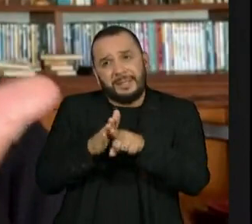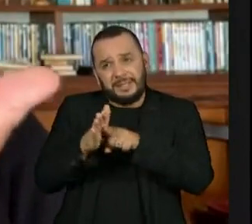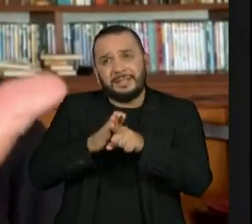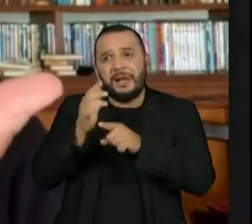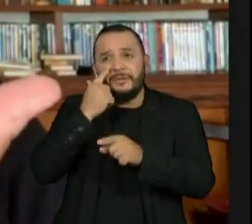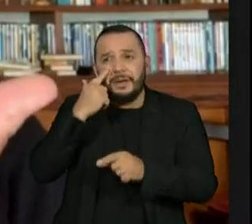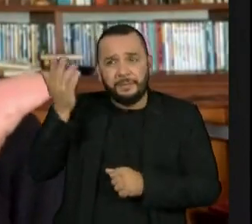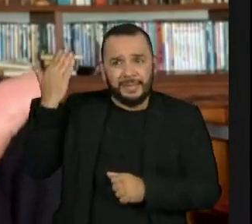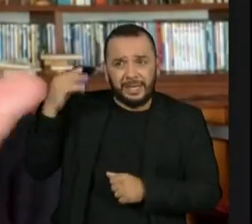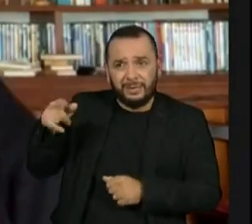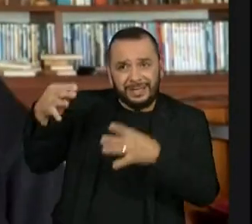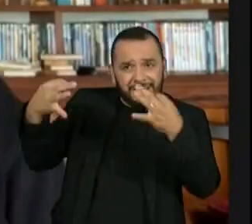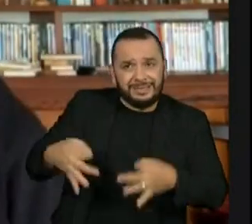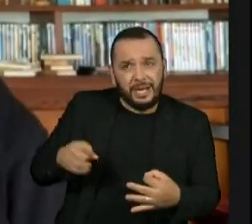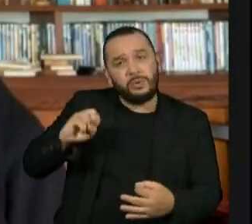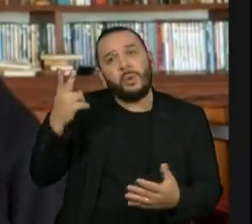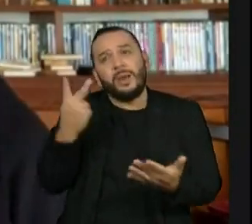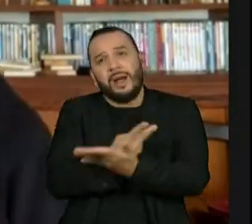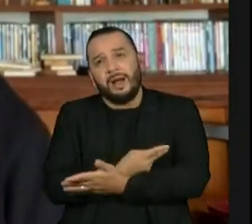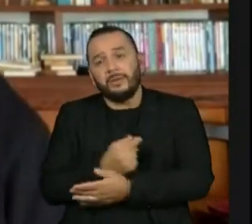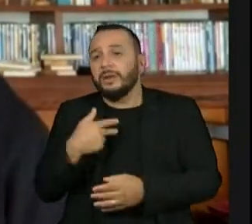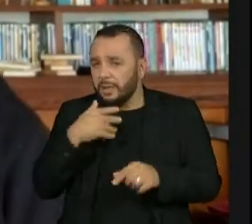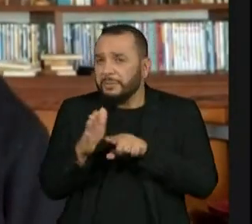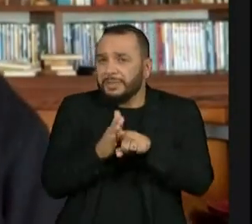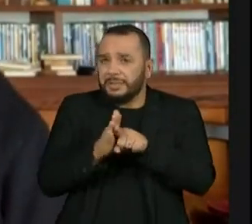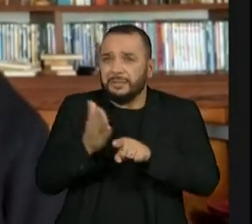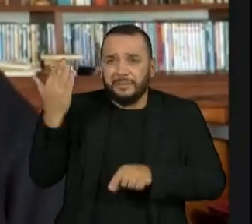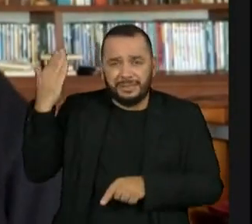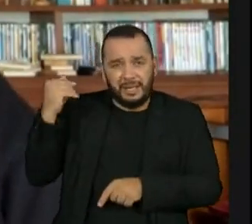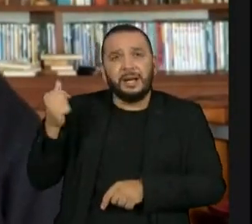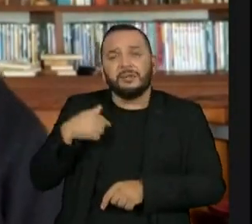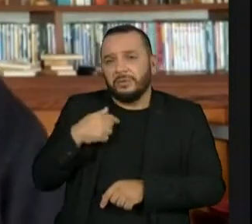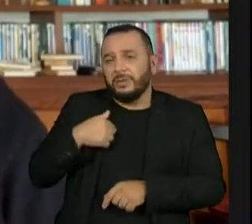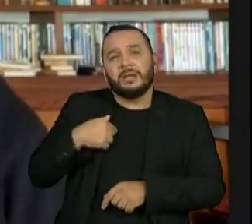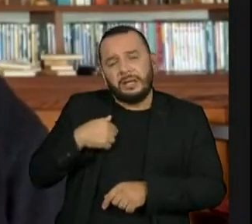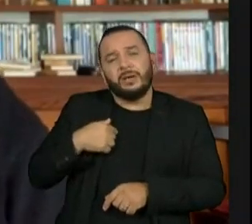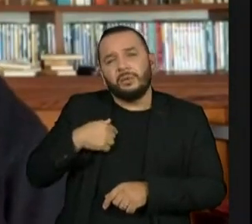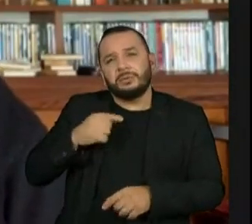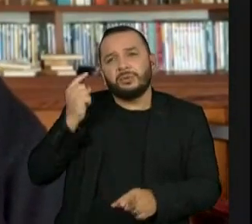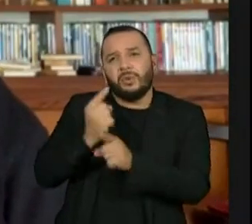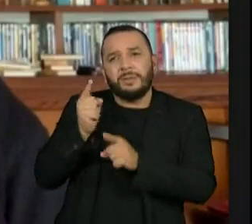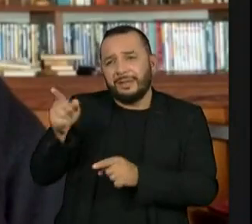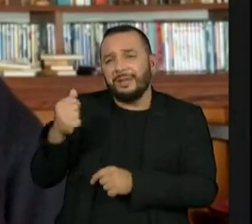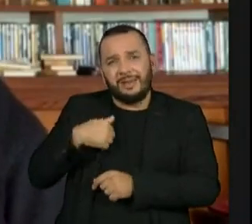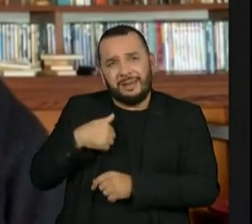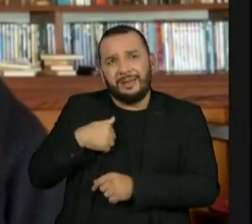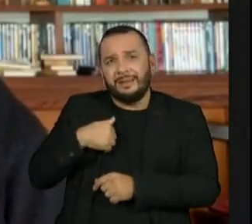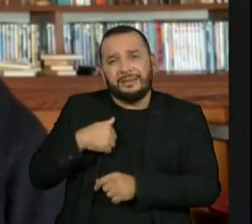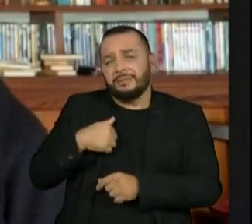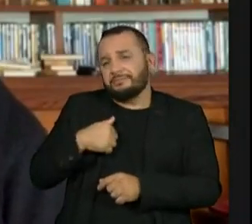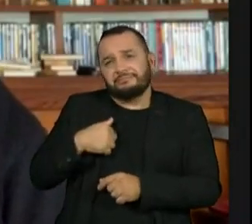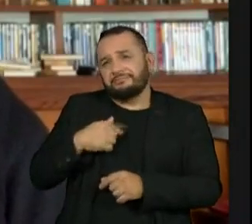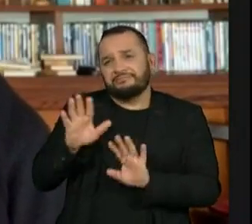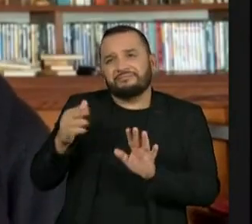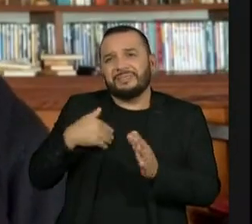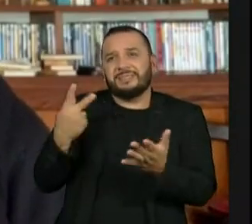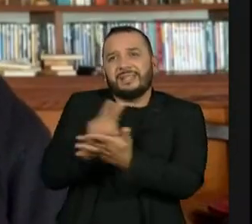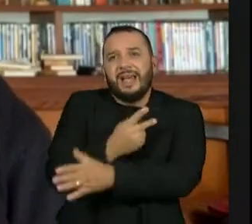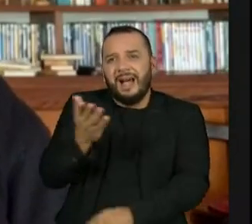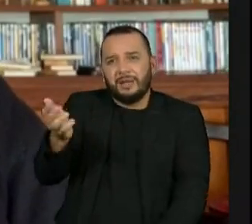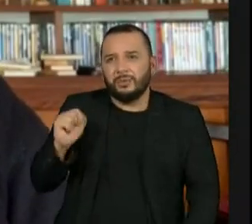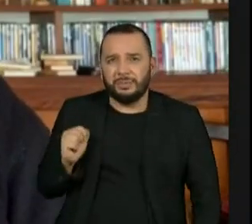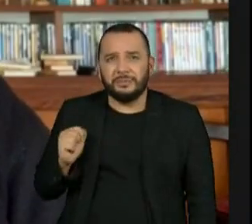passado para ver se está certo. Né? E procurando lá no passado, eu descobri que não está certo. Com relação à coisa estética,